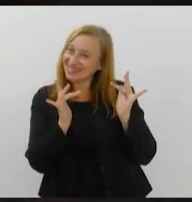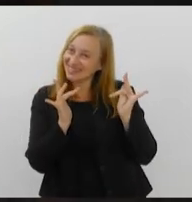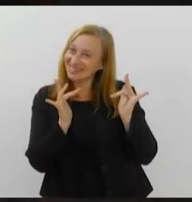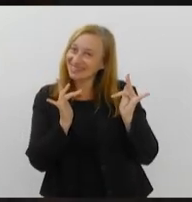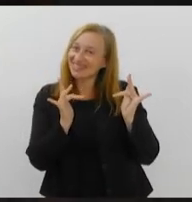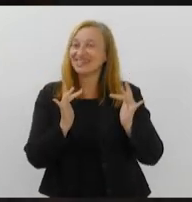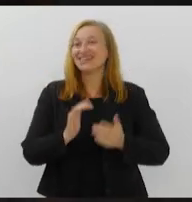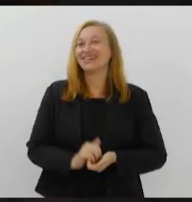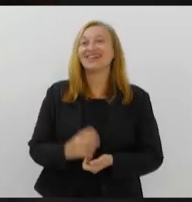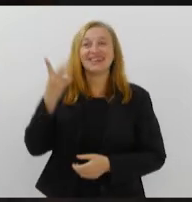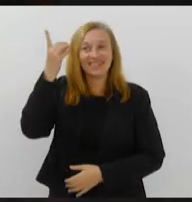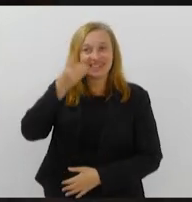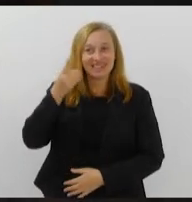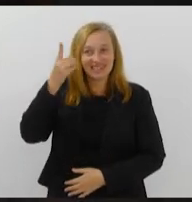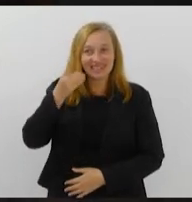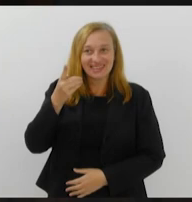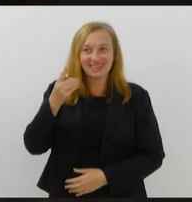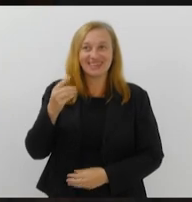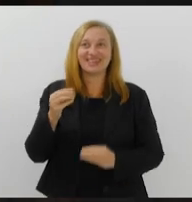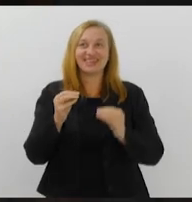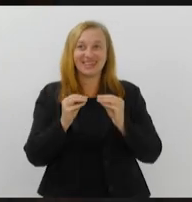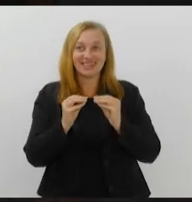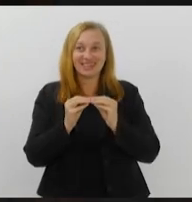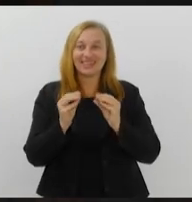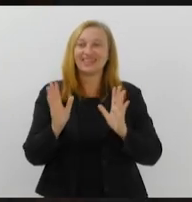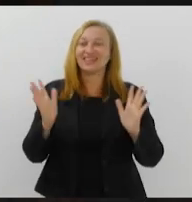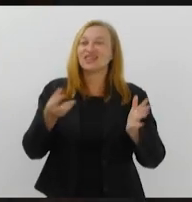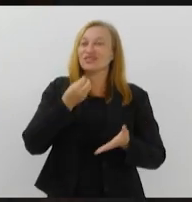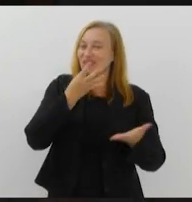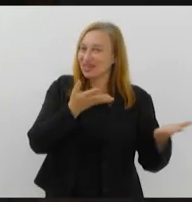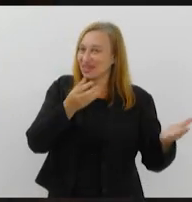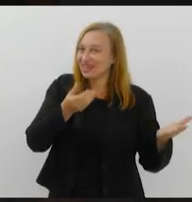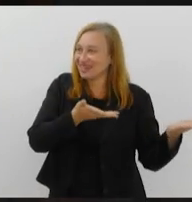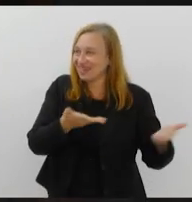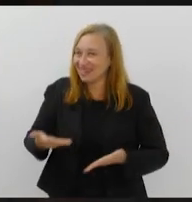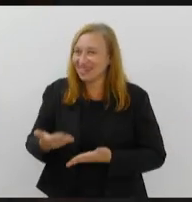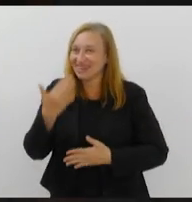novo deputado TH Joias. Seja muito bem-vindo.